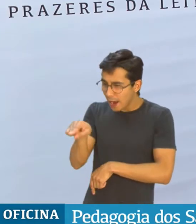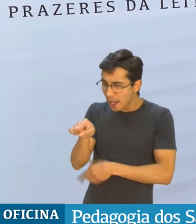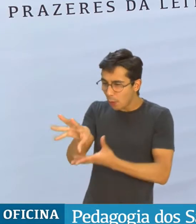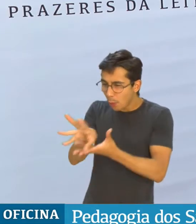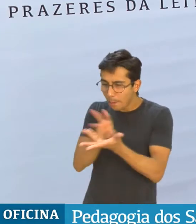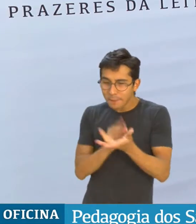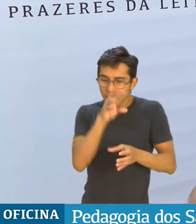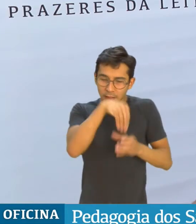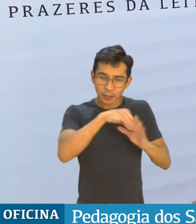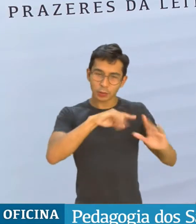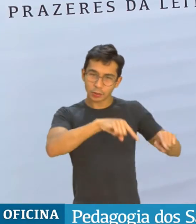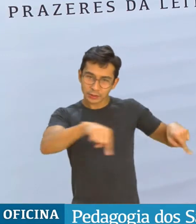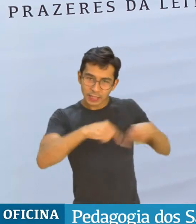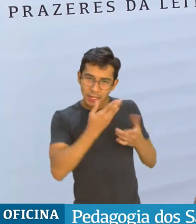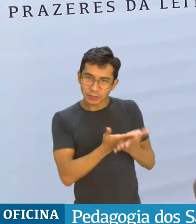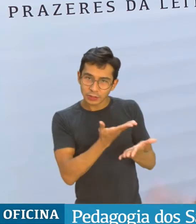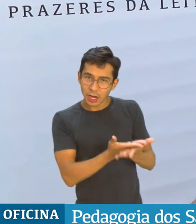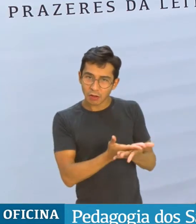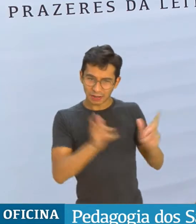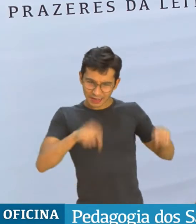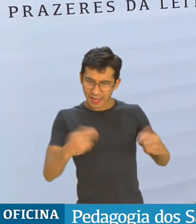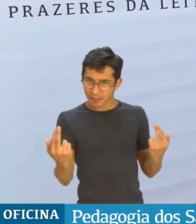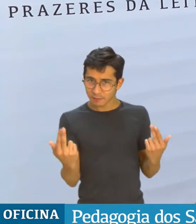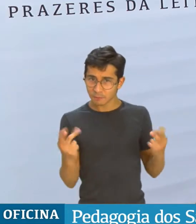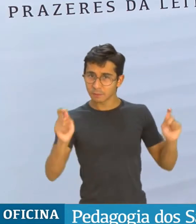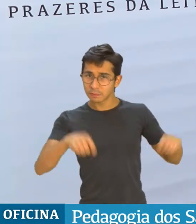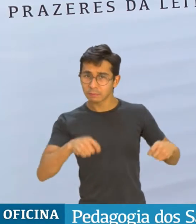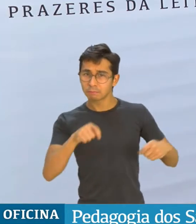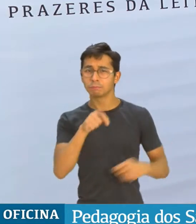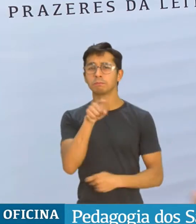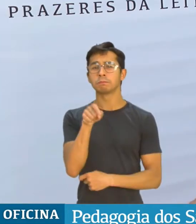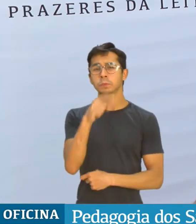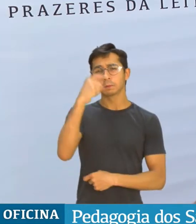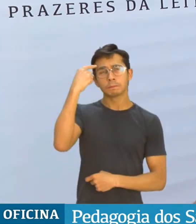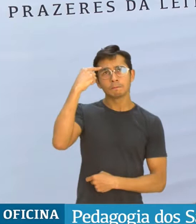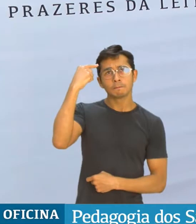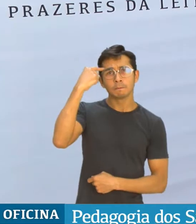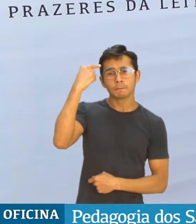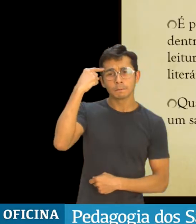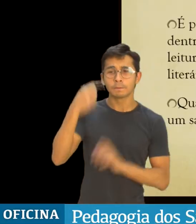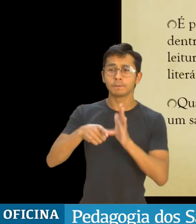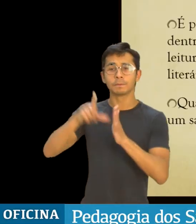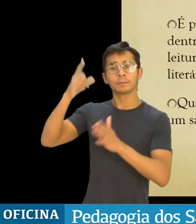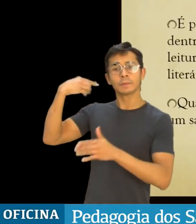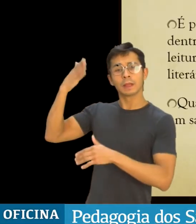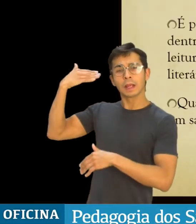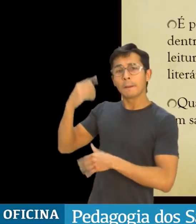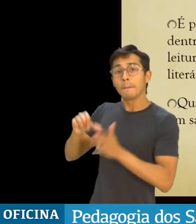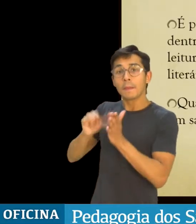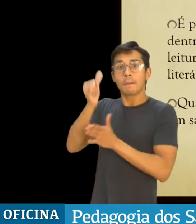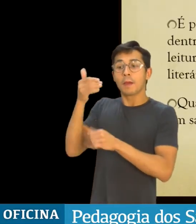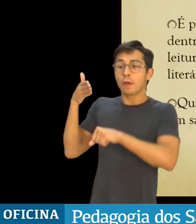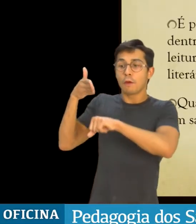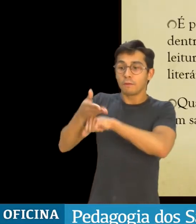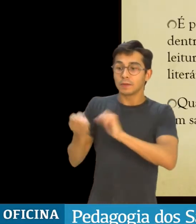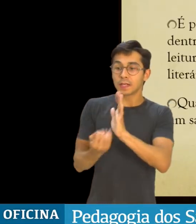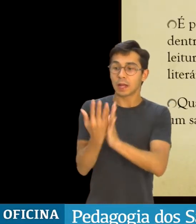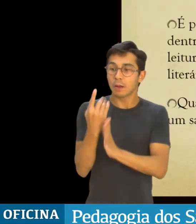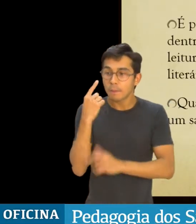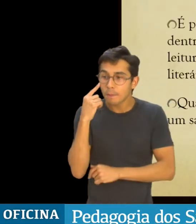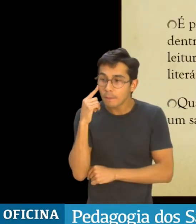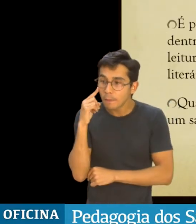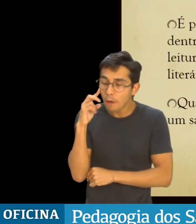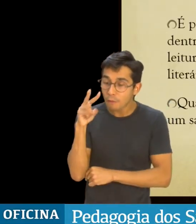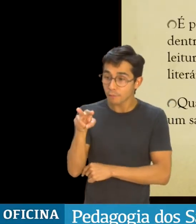dentro da escola, dentro da sala de aula? Era uma grande dúvida que eu tinha desde a primeira vez que eu fui no sarau, né?